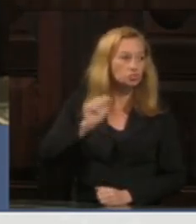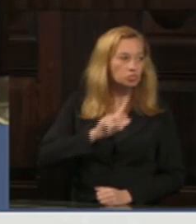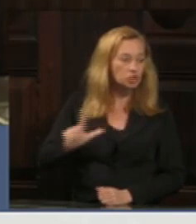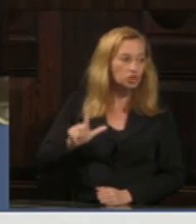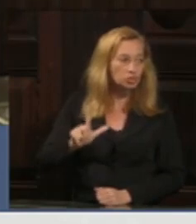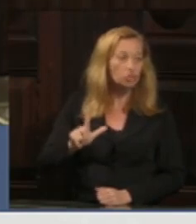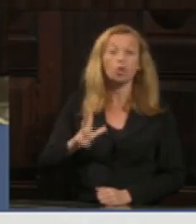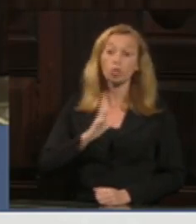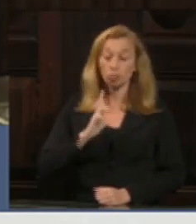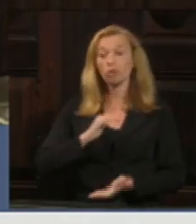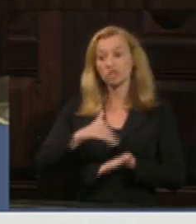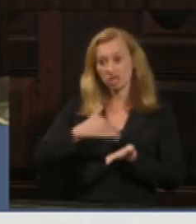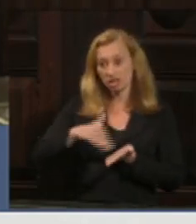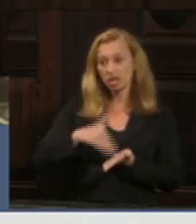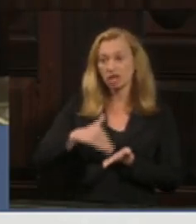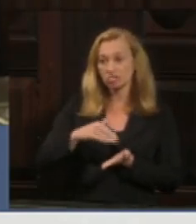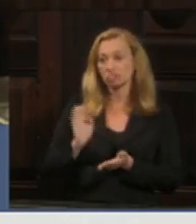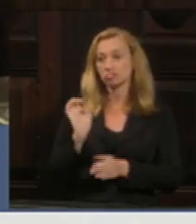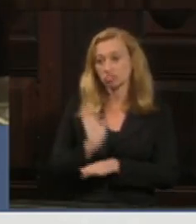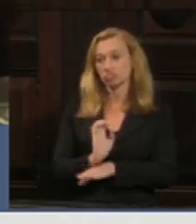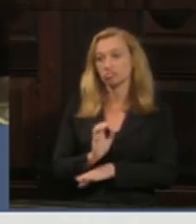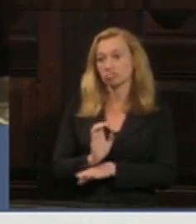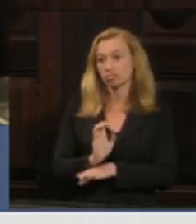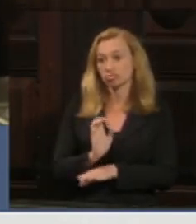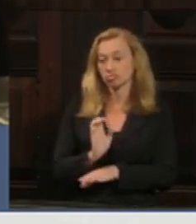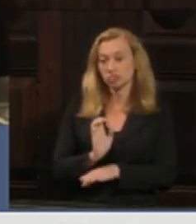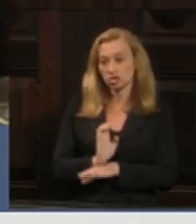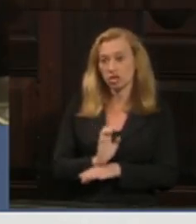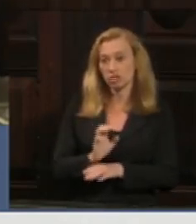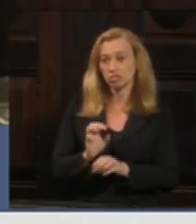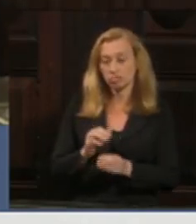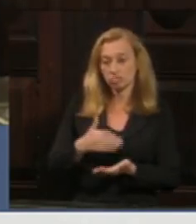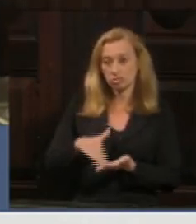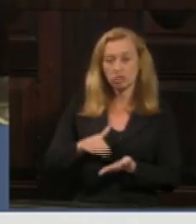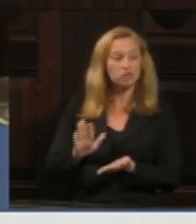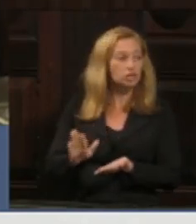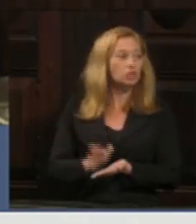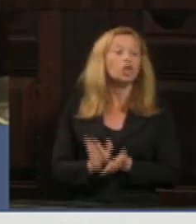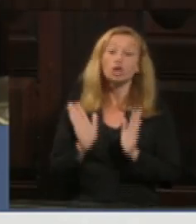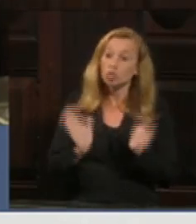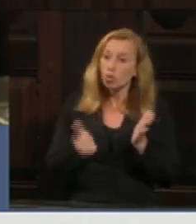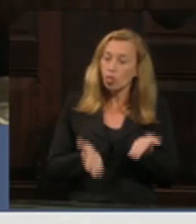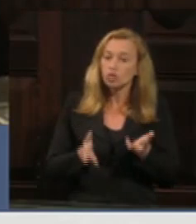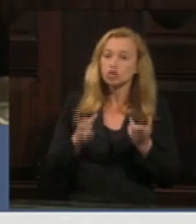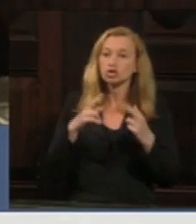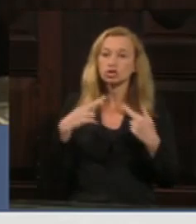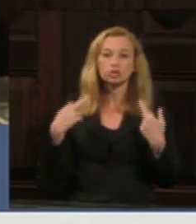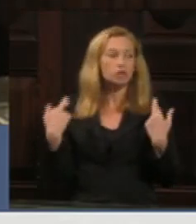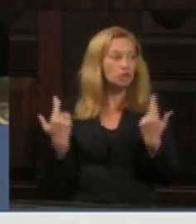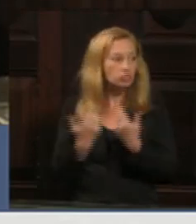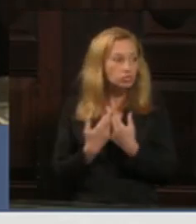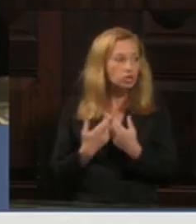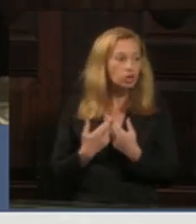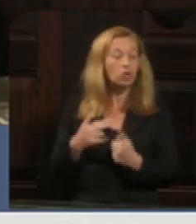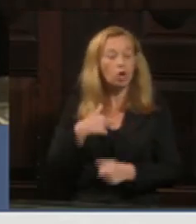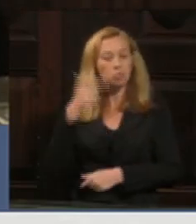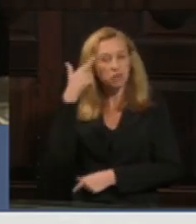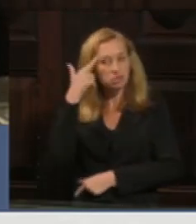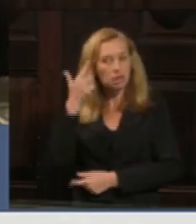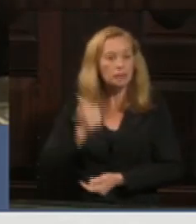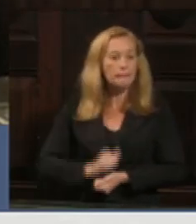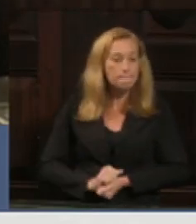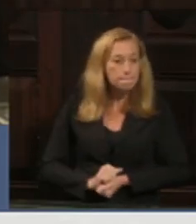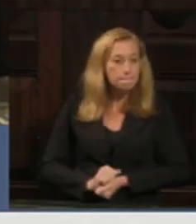secretário de Educação do Estado. E hoje, na audiência, eu comecei do jeito que começo aqui.